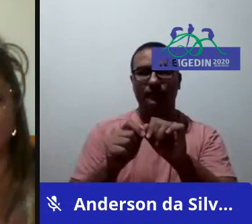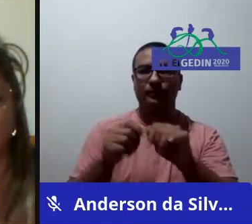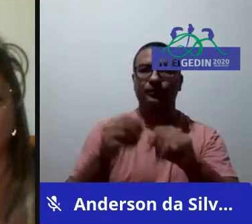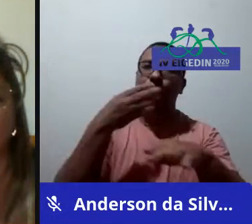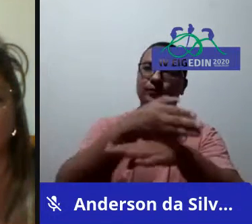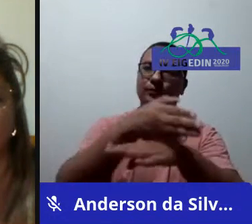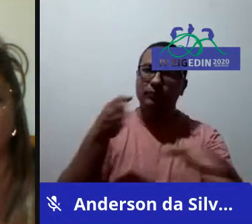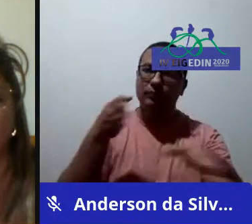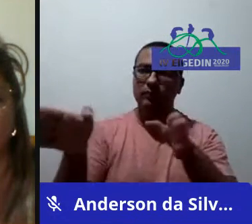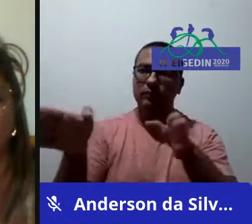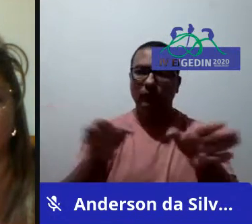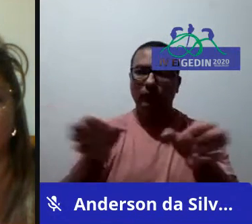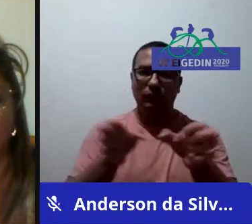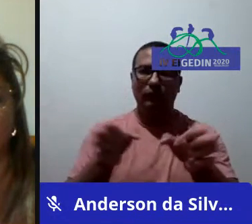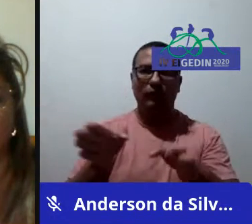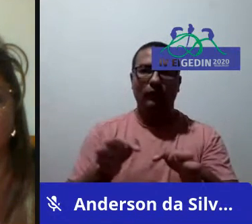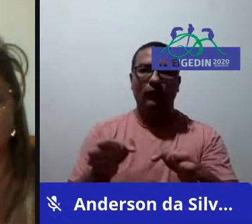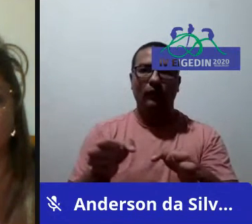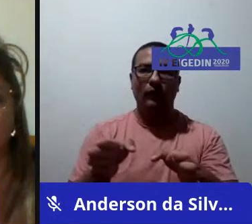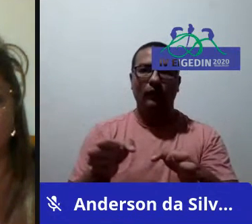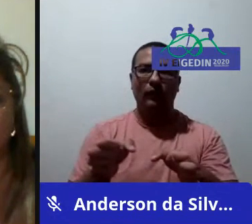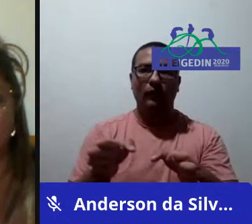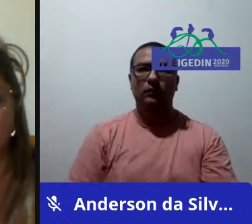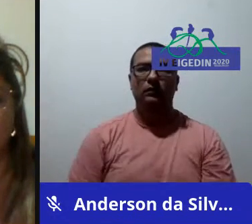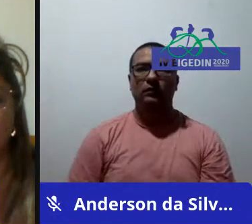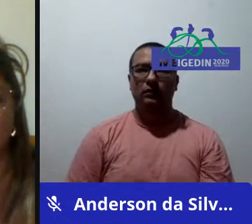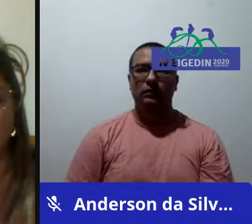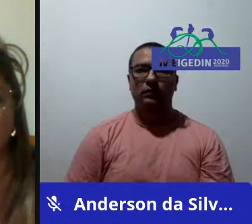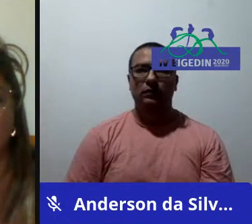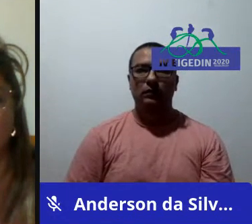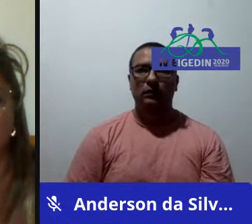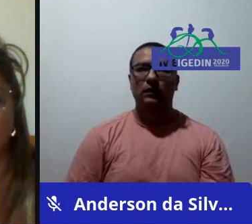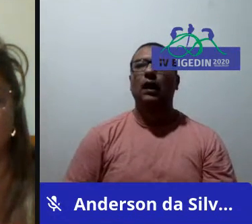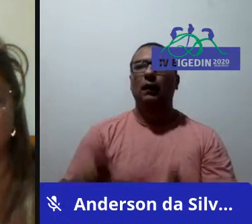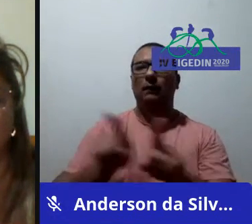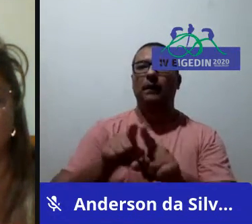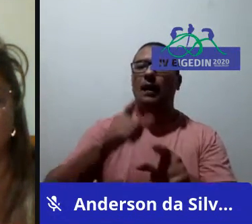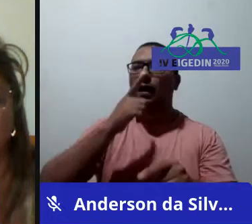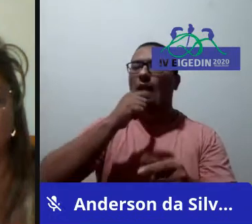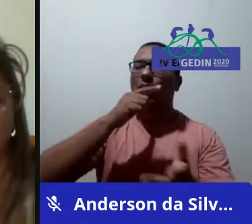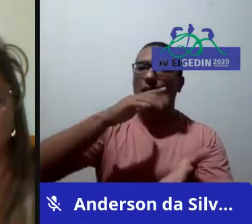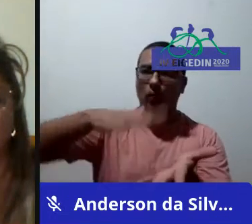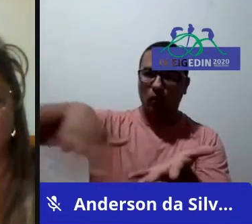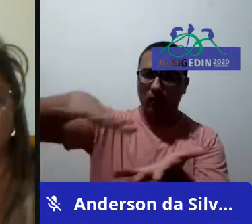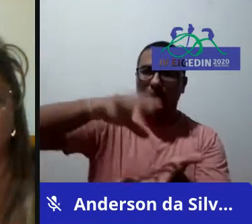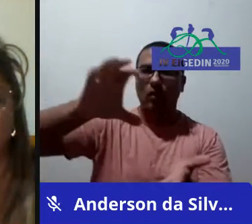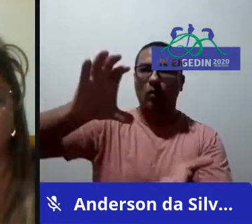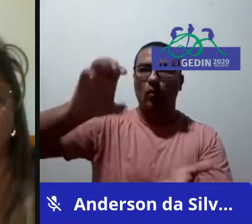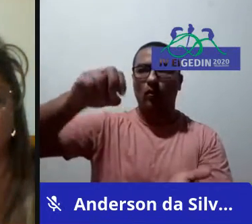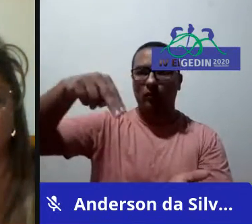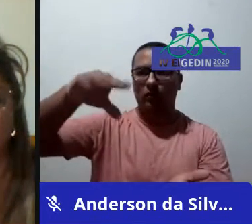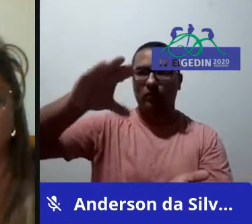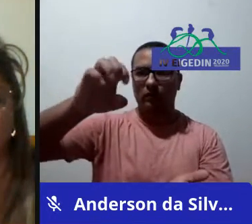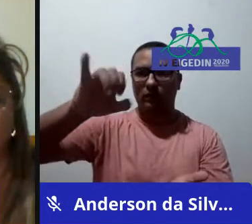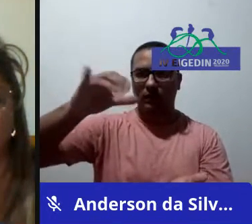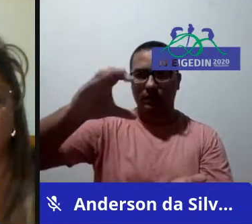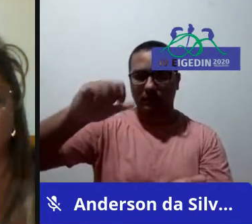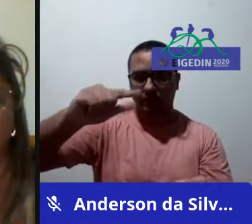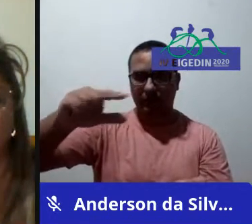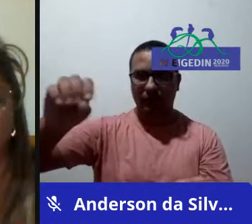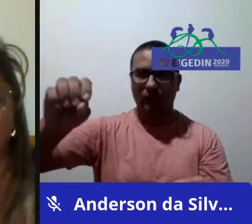lados da ponte. O mesmo nós fizemos na Lagoa da Conceição, fizemos também na